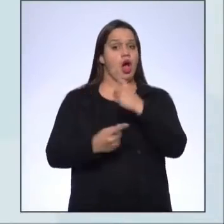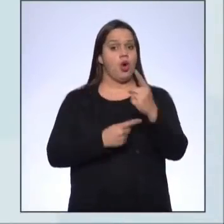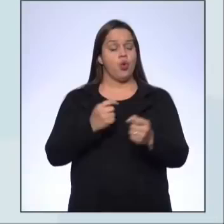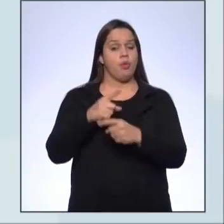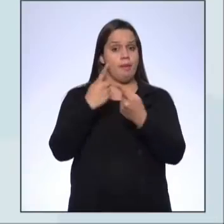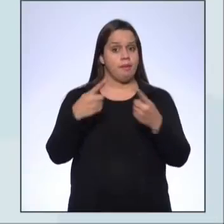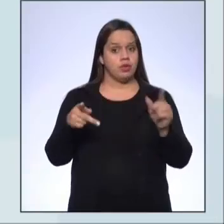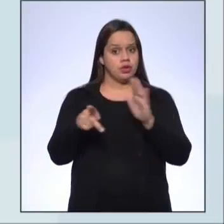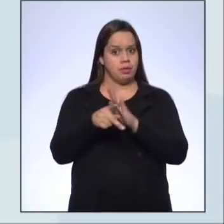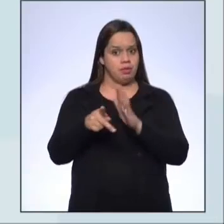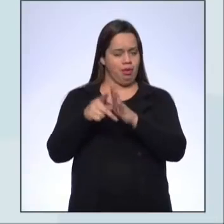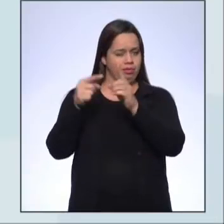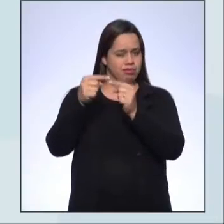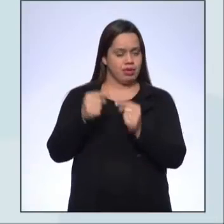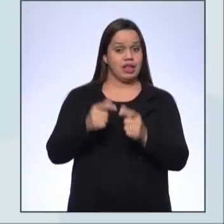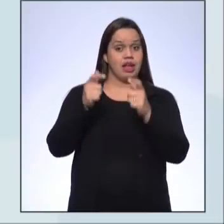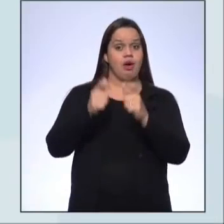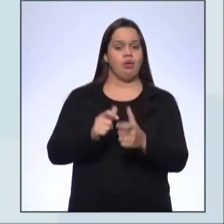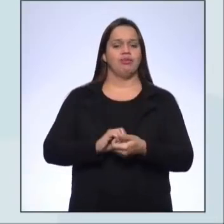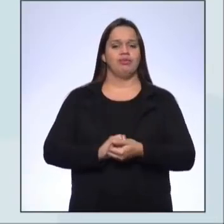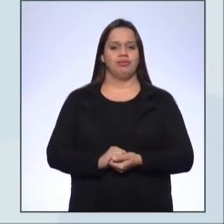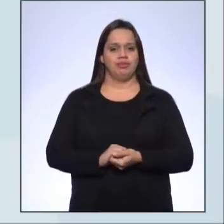e onde você ouviu.